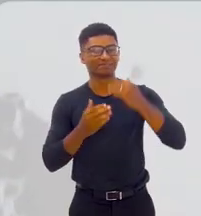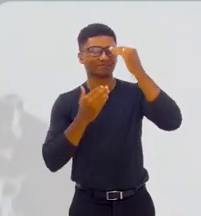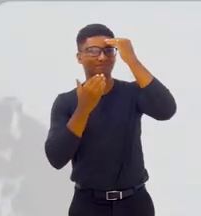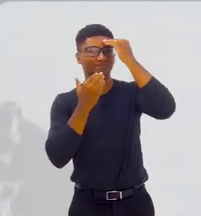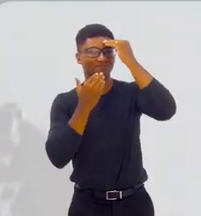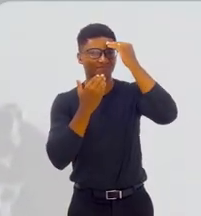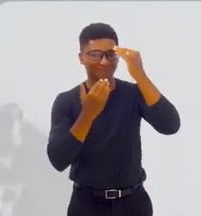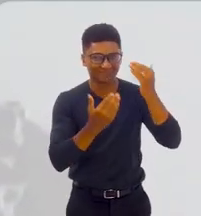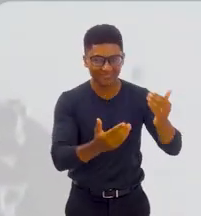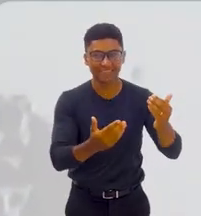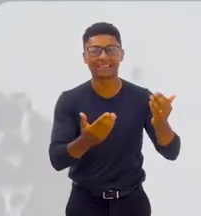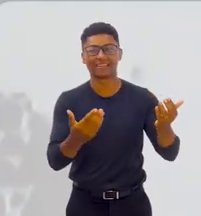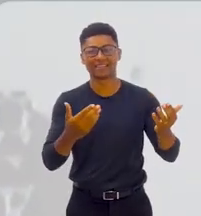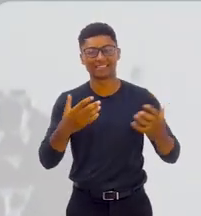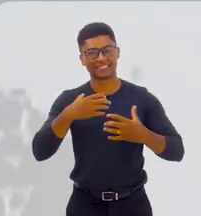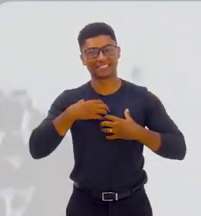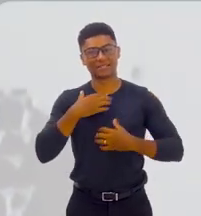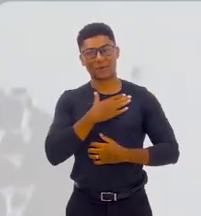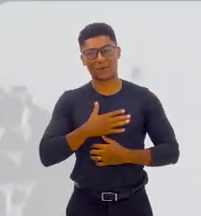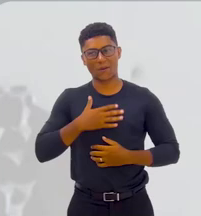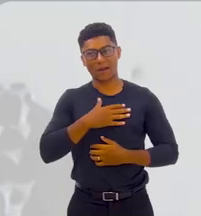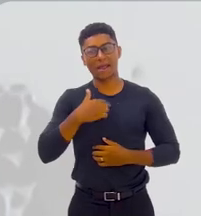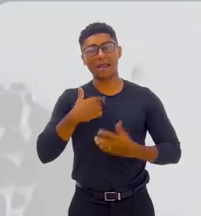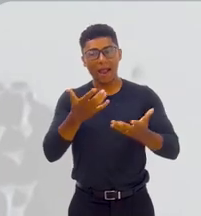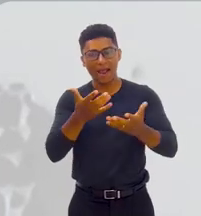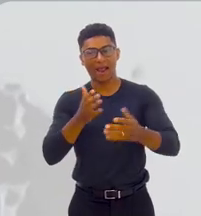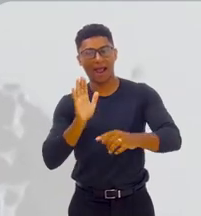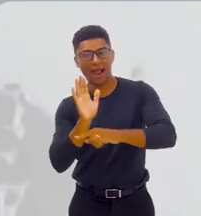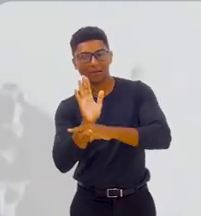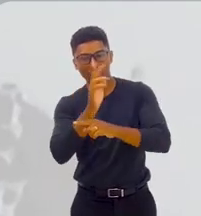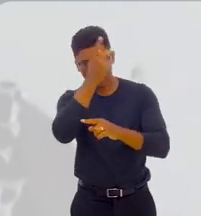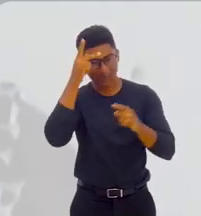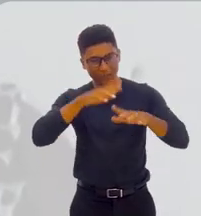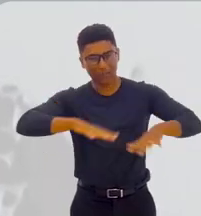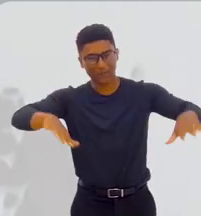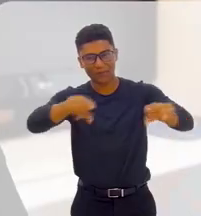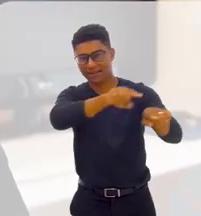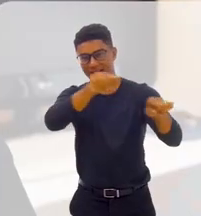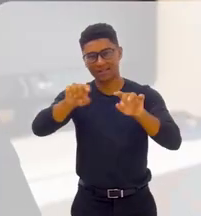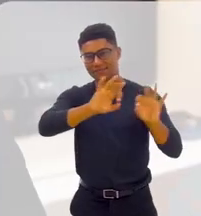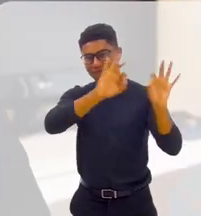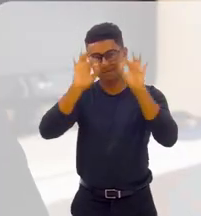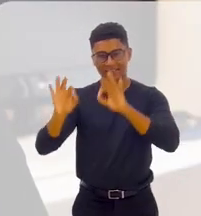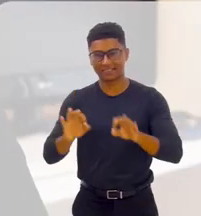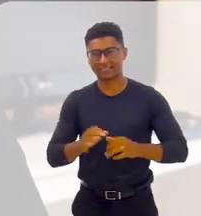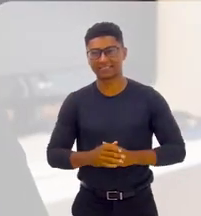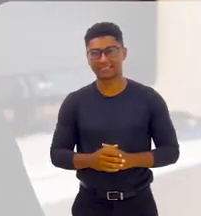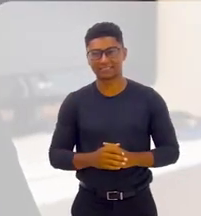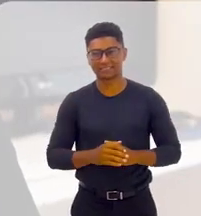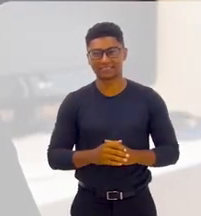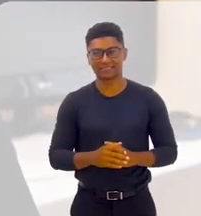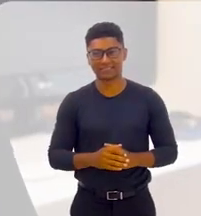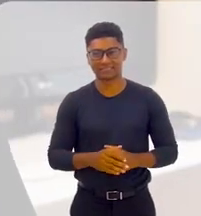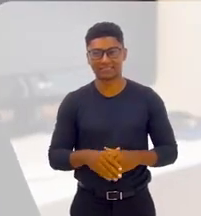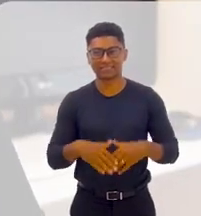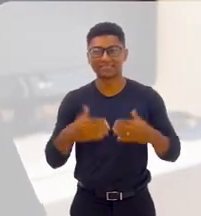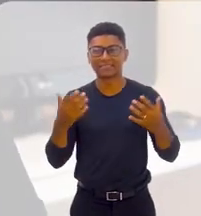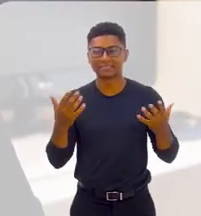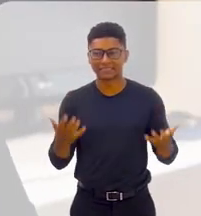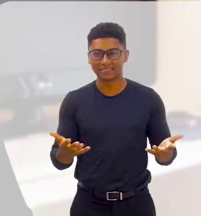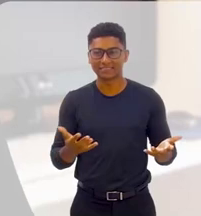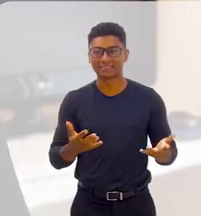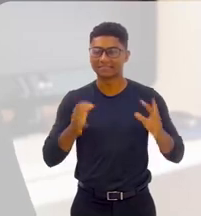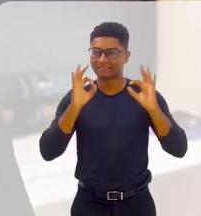Eu que agradeço, me sinto muito honrada e espero poder colaborar com as pessoas que vão nos assistir. Com certeza, tenho certeza